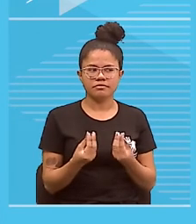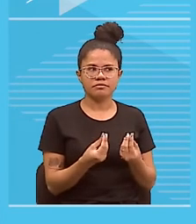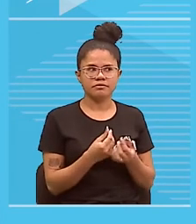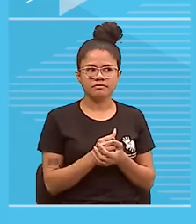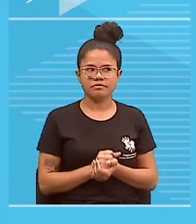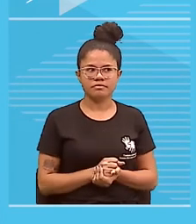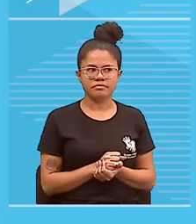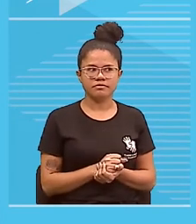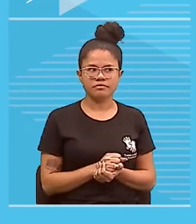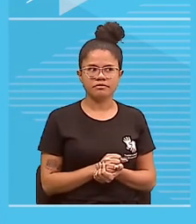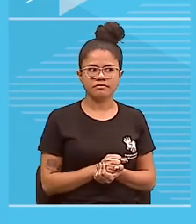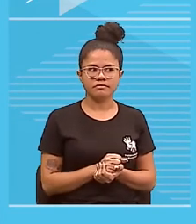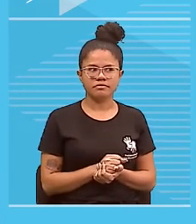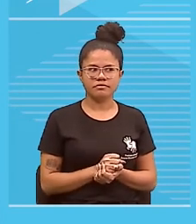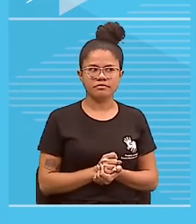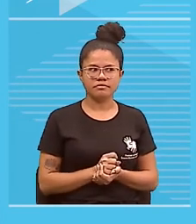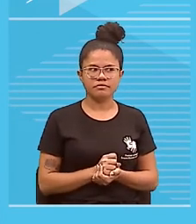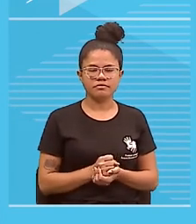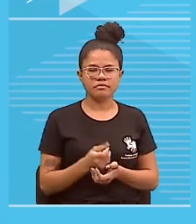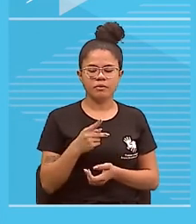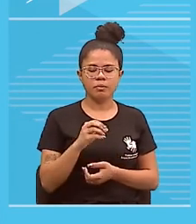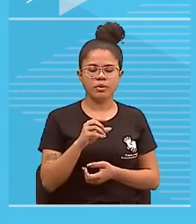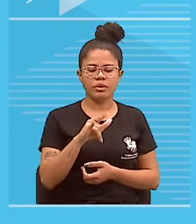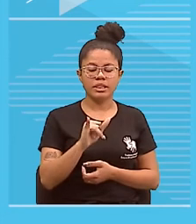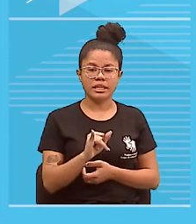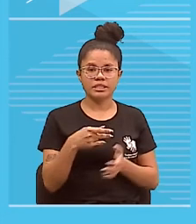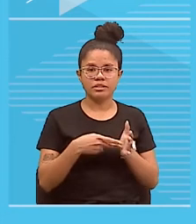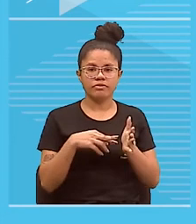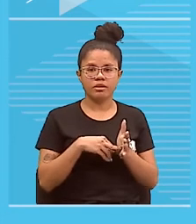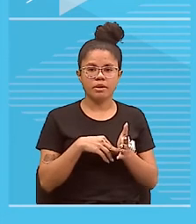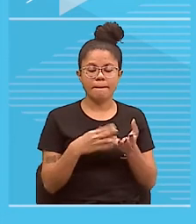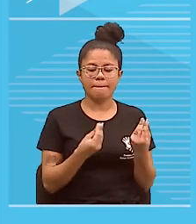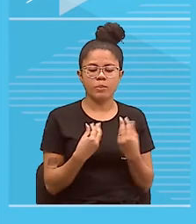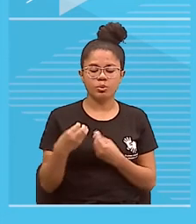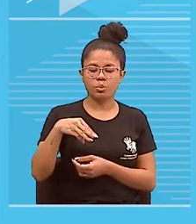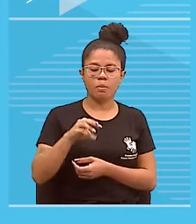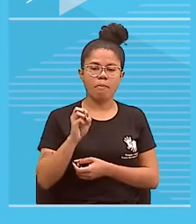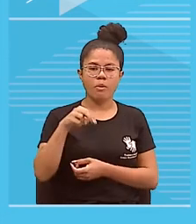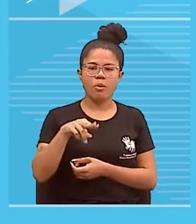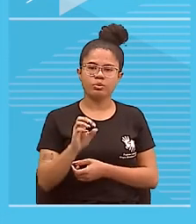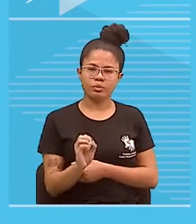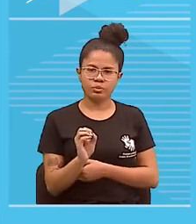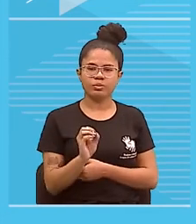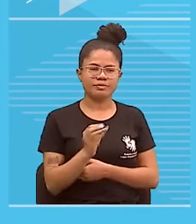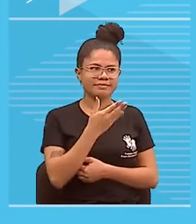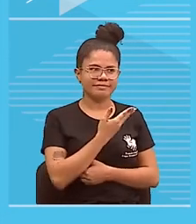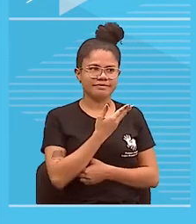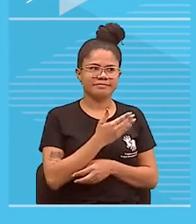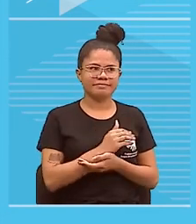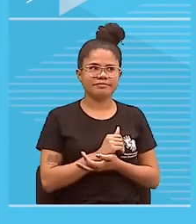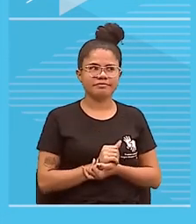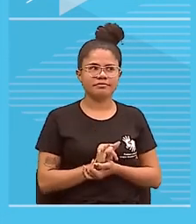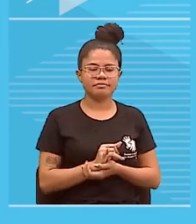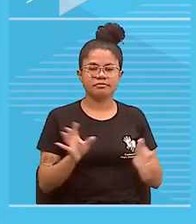unidades de monossacarídeos juntos tá bem e toda vez que você une